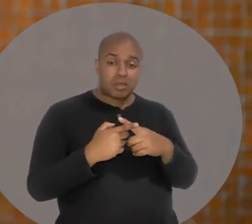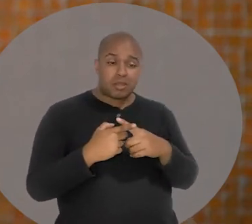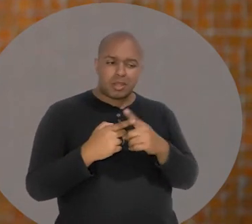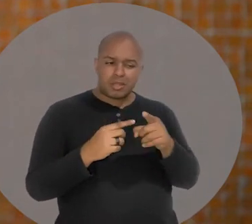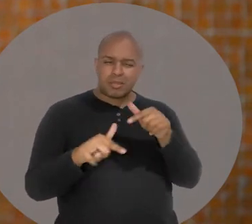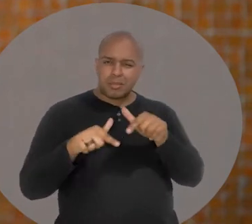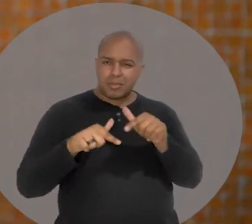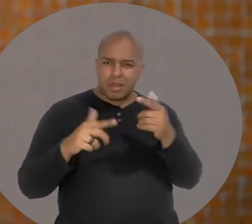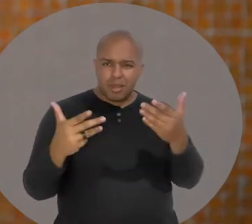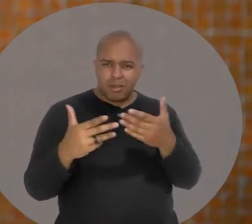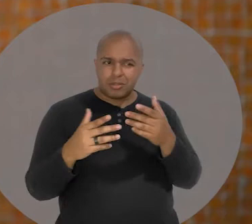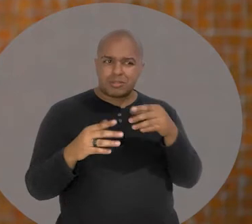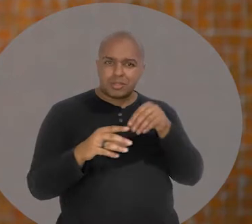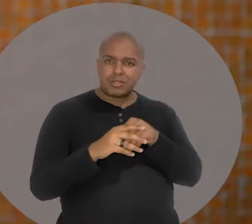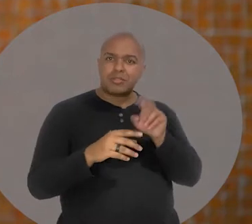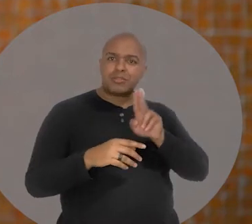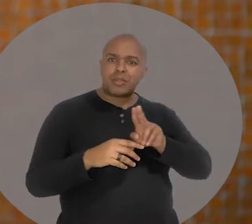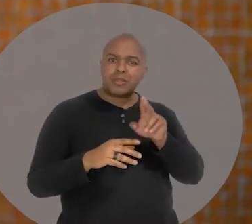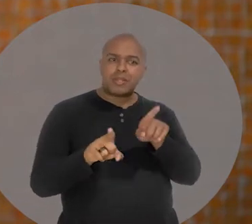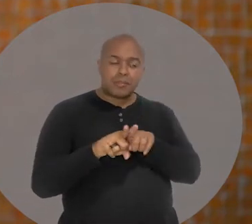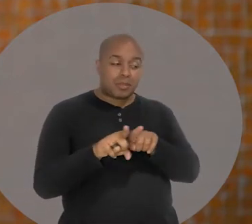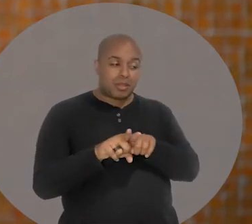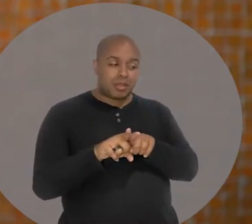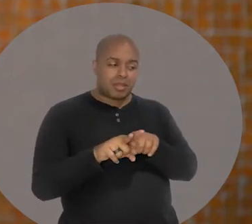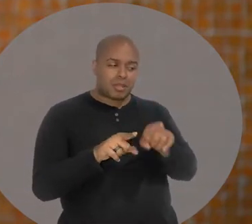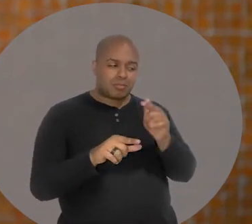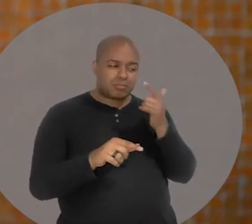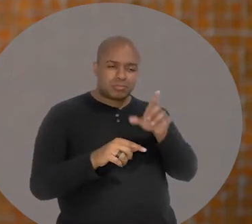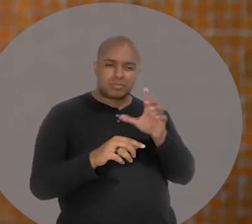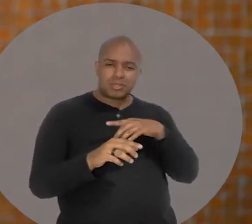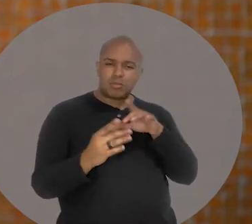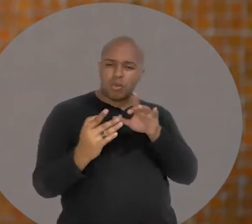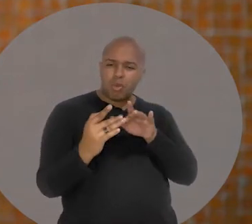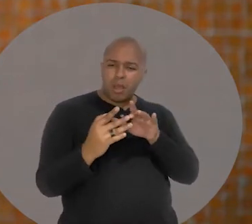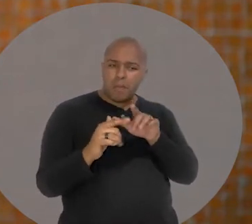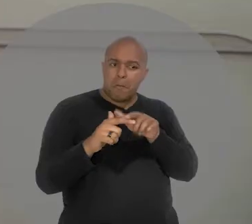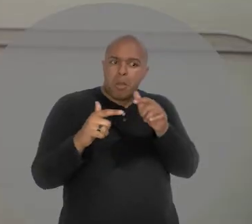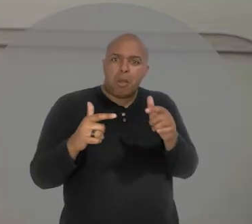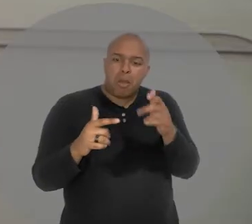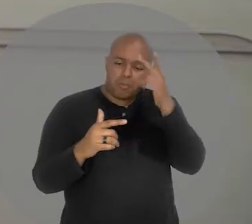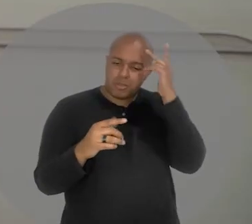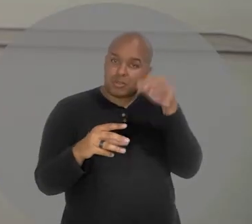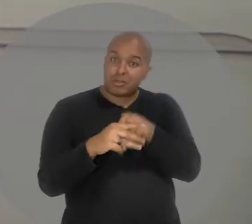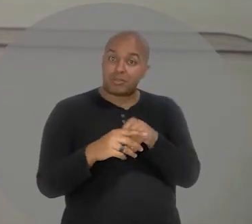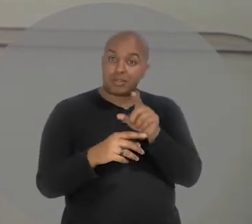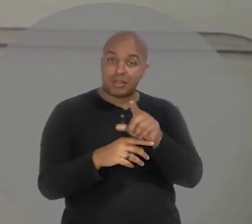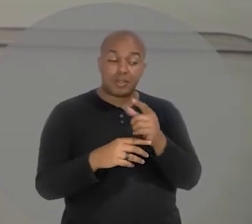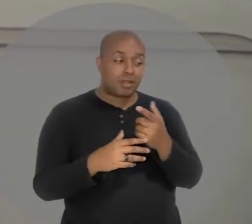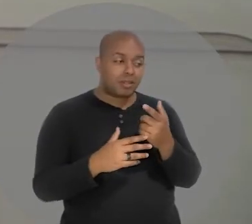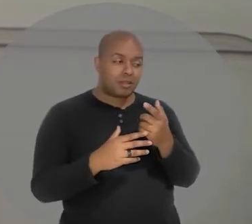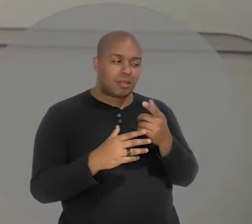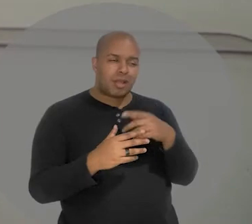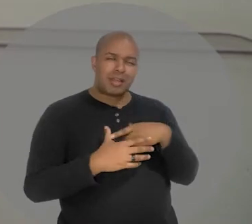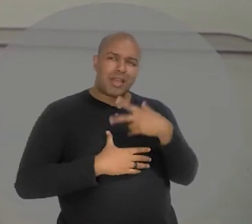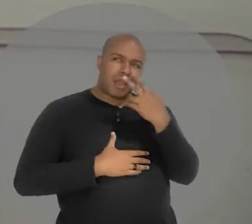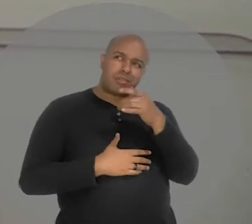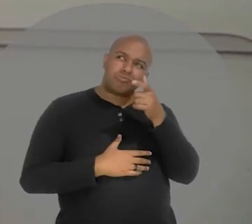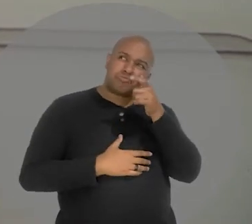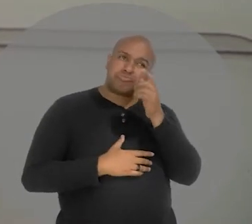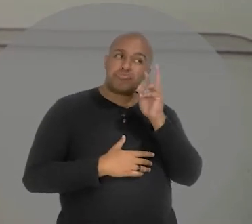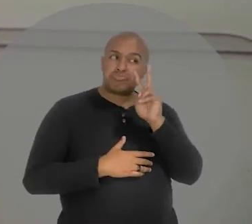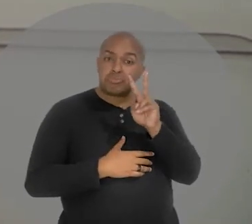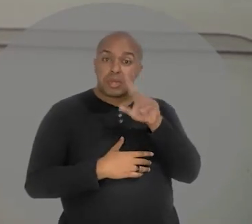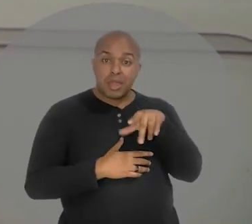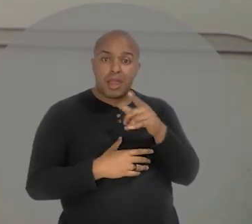trabalhando agora dentro da universidade também e eu consigo ter um contato maior com as pessoas que estão lá dentro. A impressão que eu tenho é